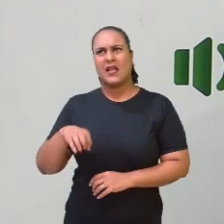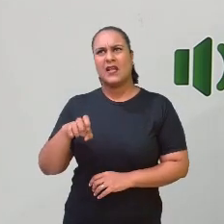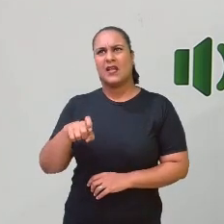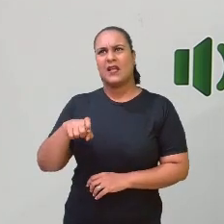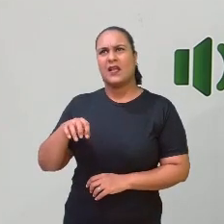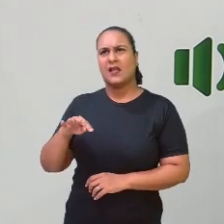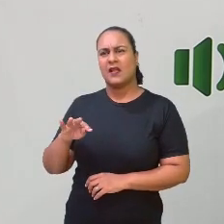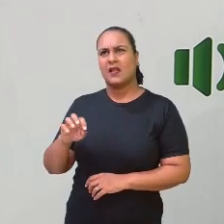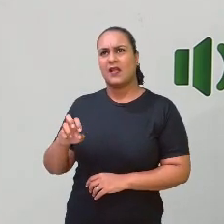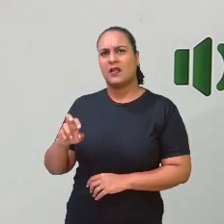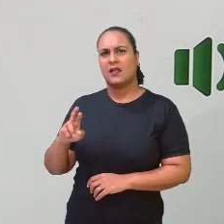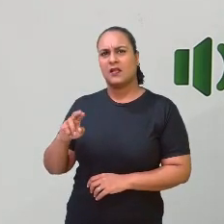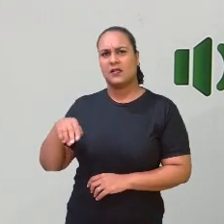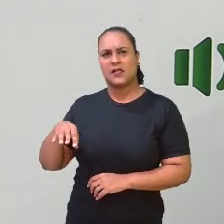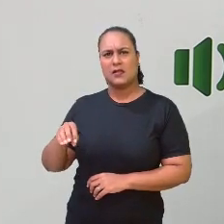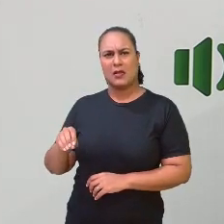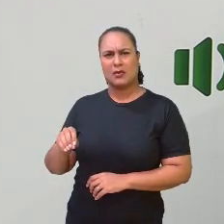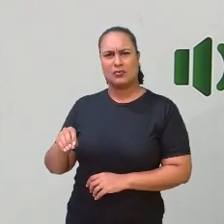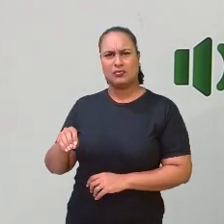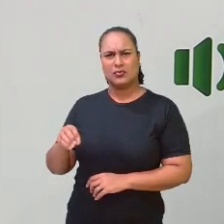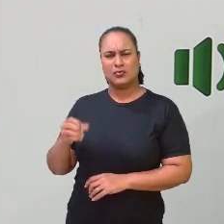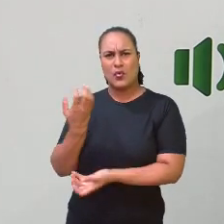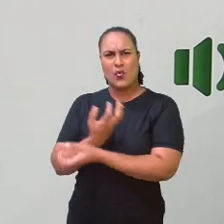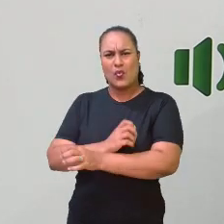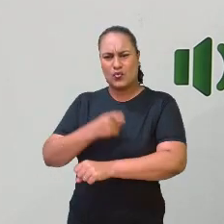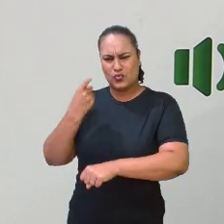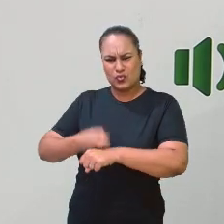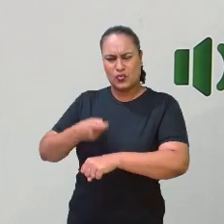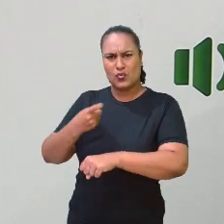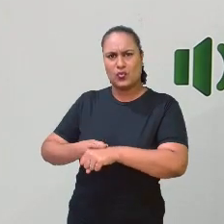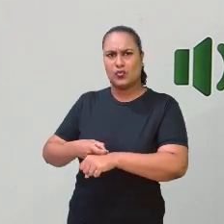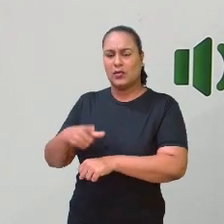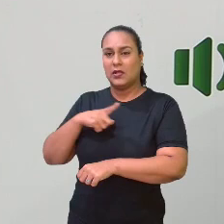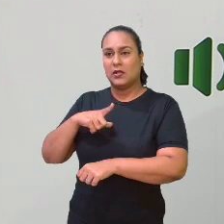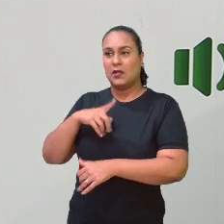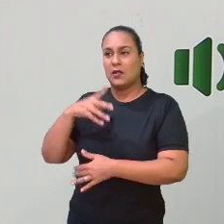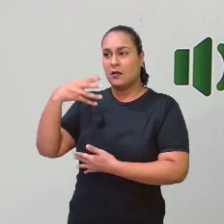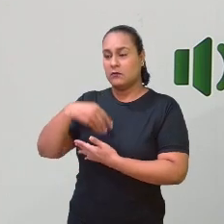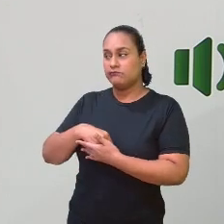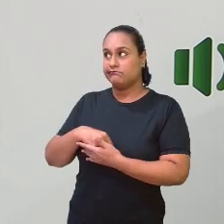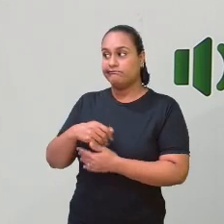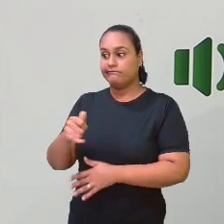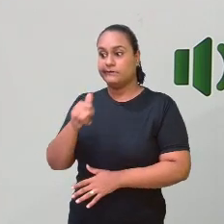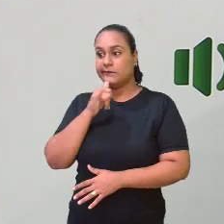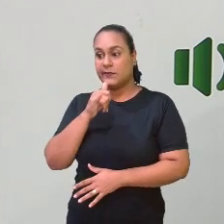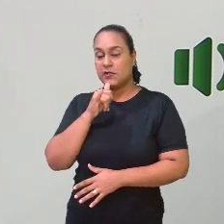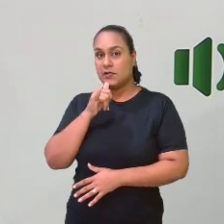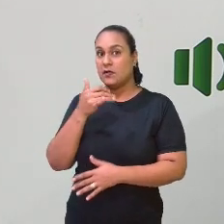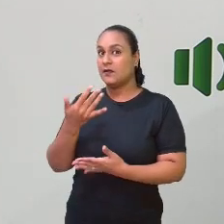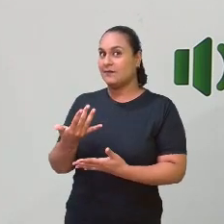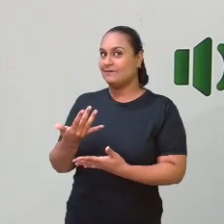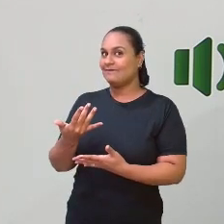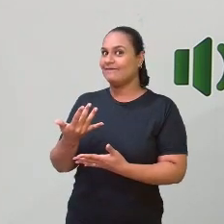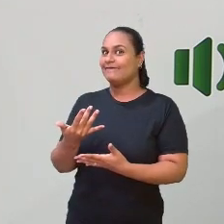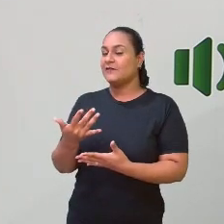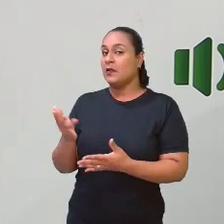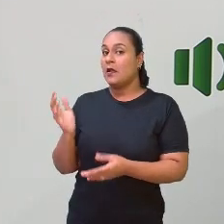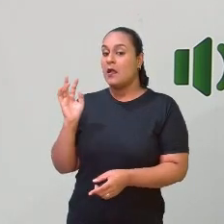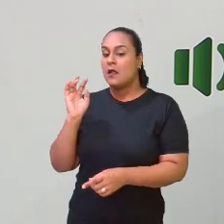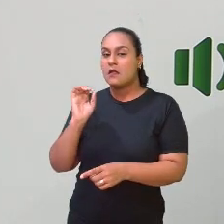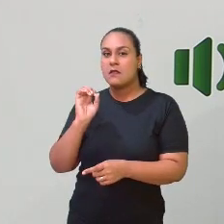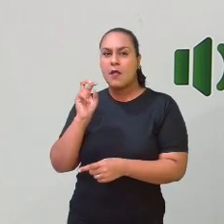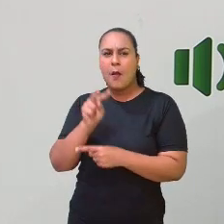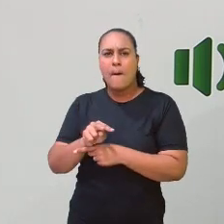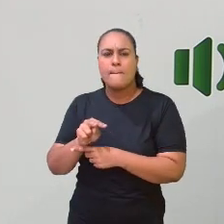o que é o nosso externo, esse osso duro que a gente tem aqui? É um osso, por exemplo, que protege o nosso coração.